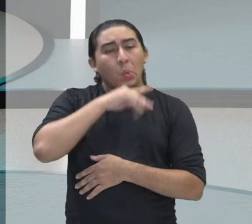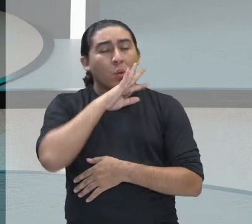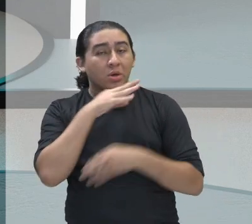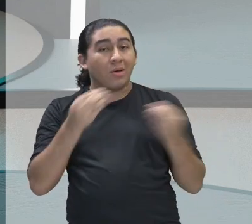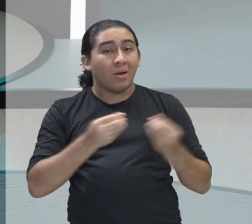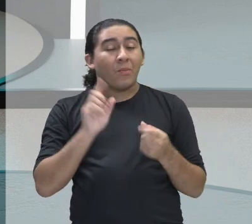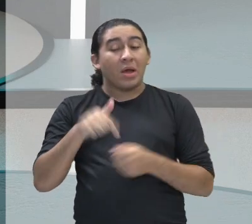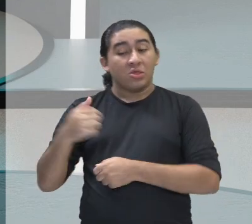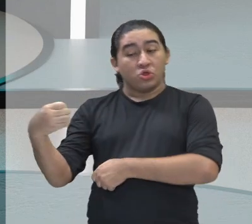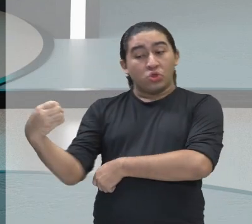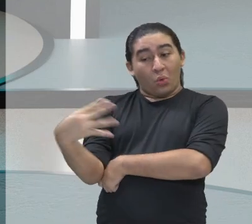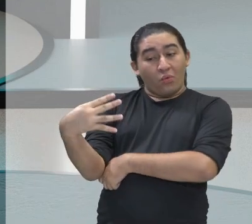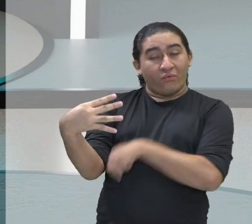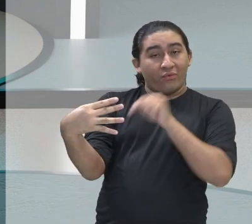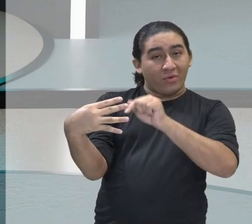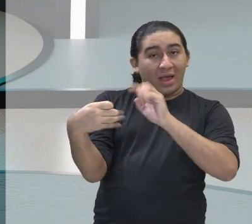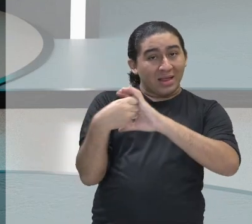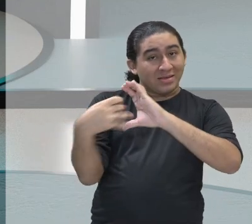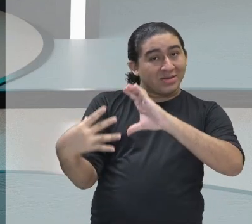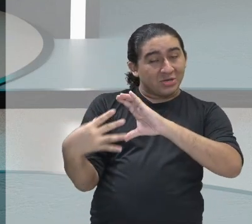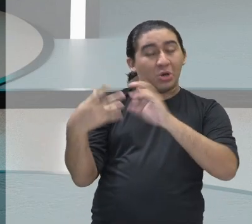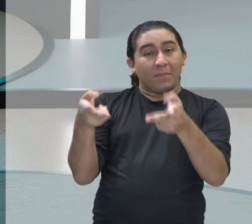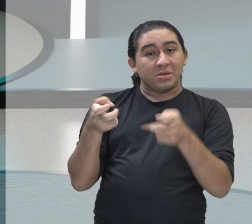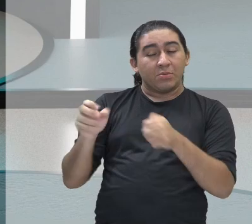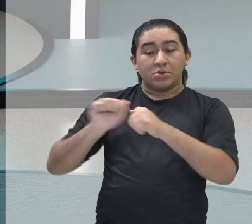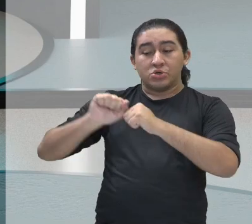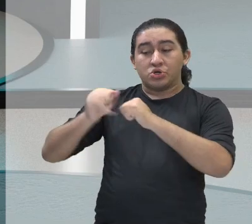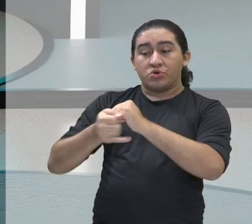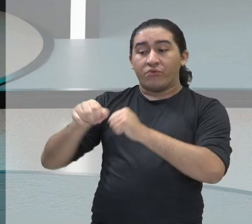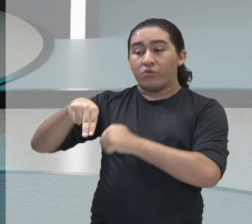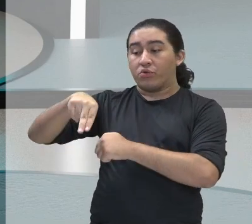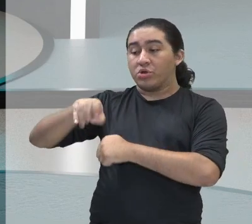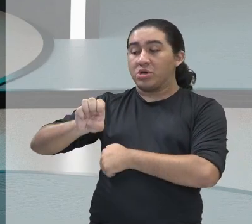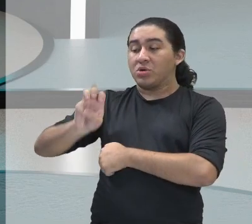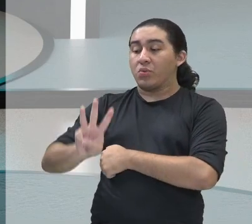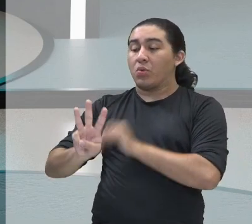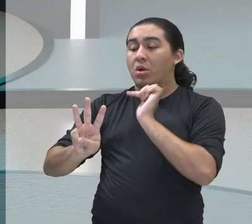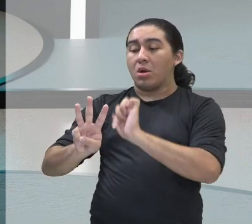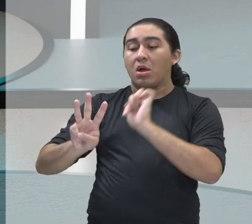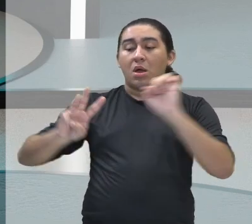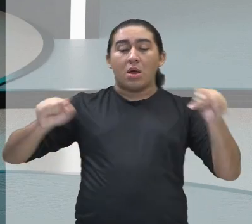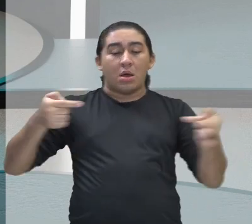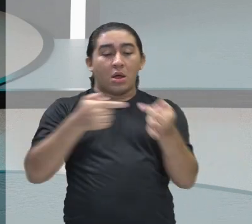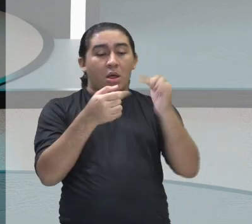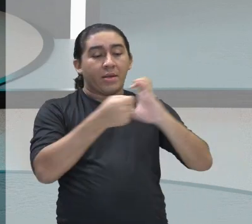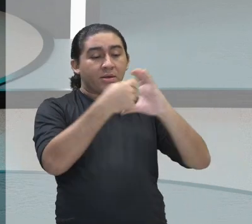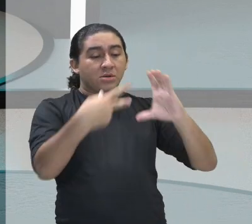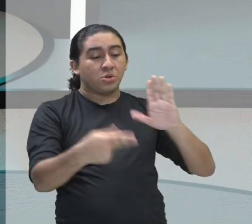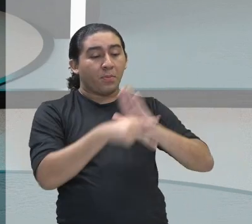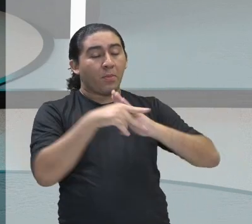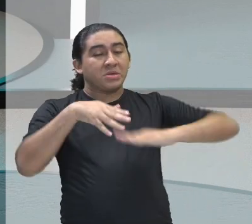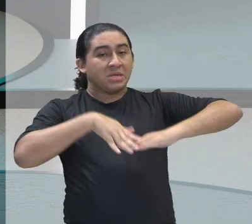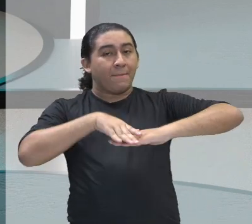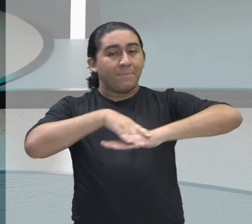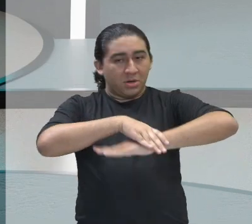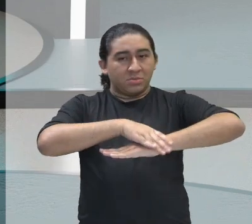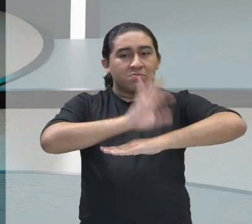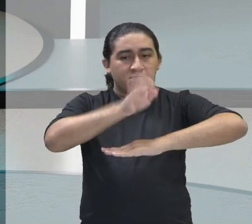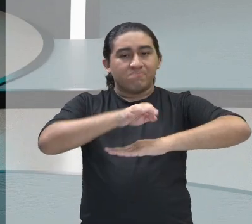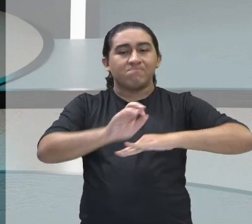Repare que eu tenho o adjetivo new, que é novo, tá? E aí ele está qualificando a palavrinha, né, que vem, o substantivo que vem antes, que são